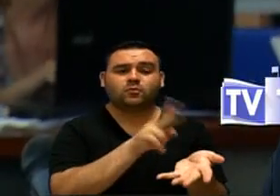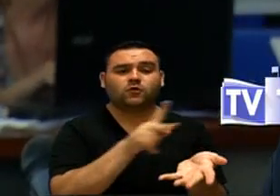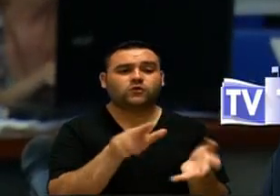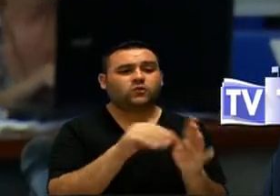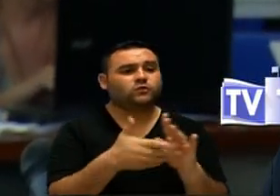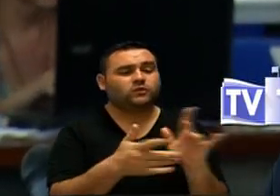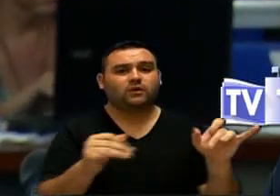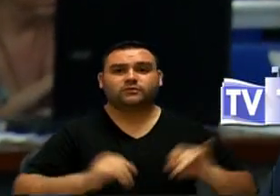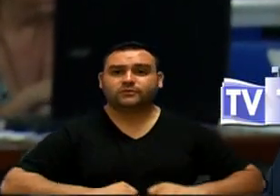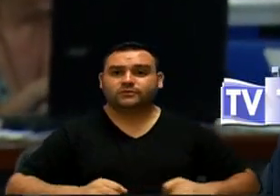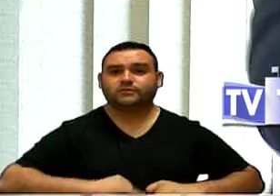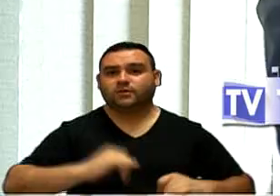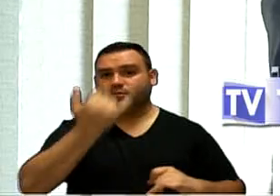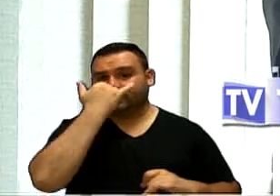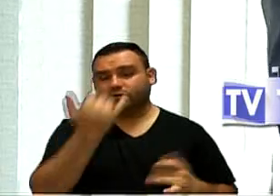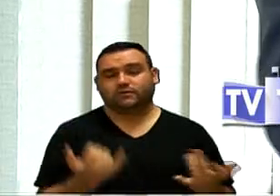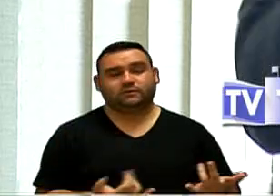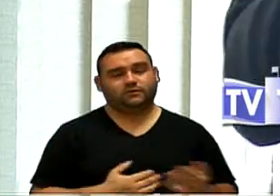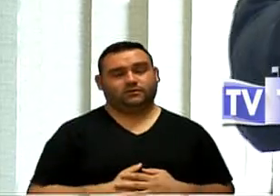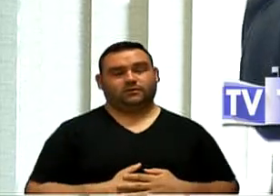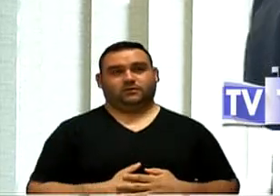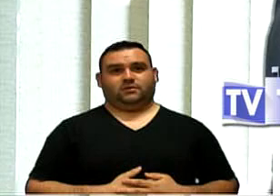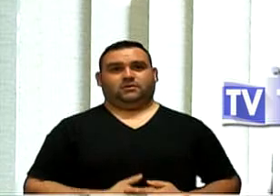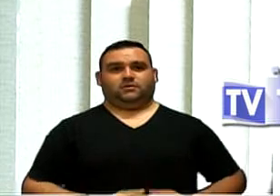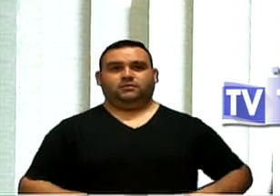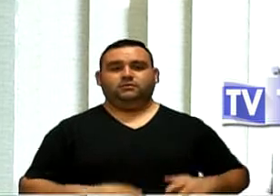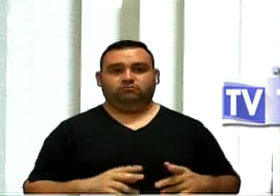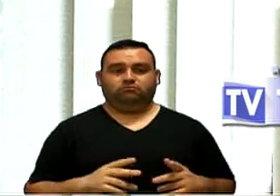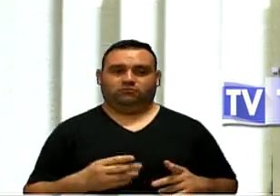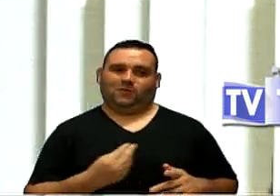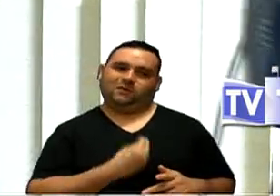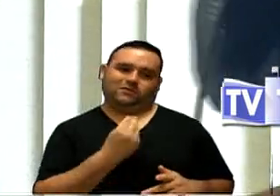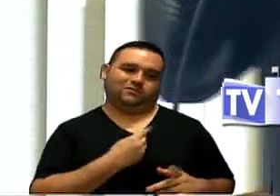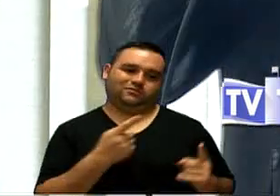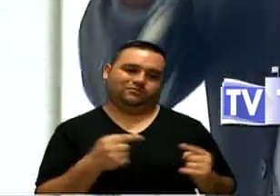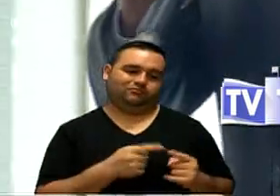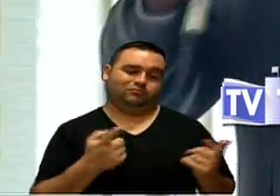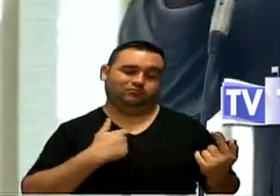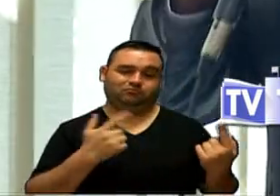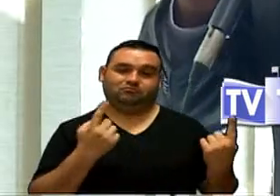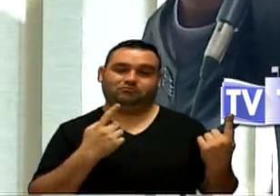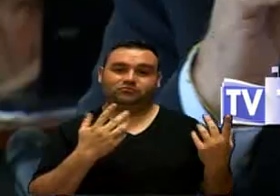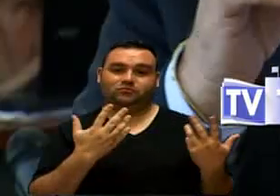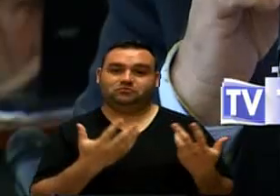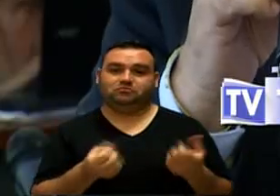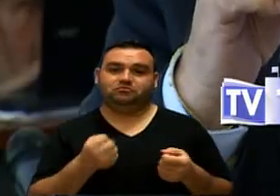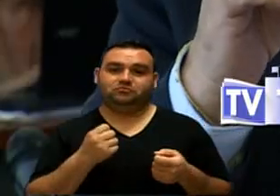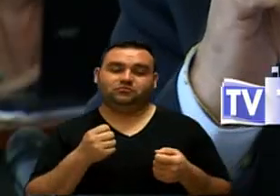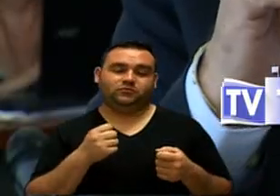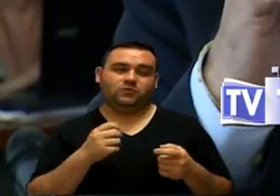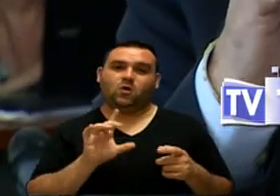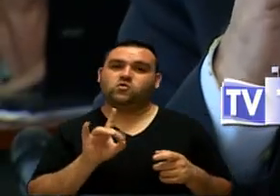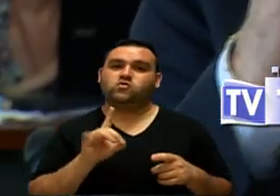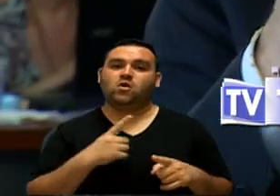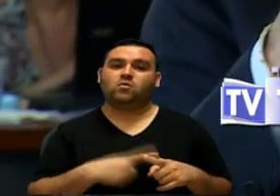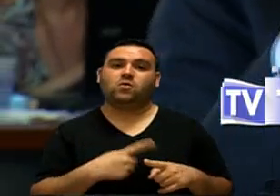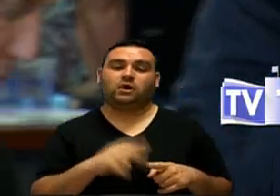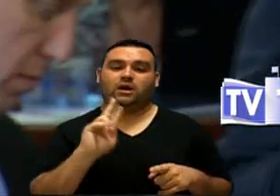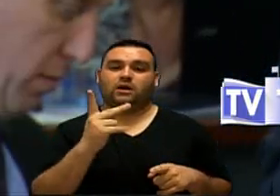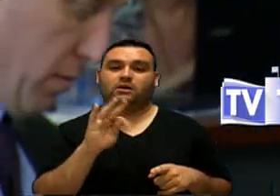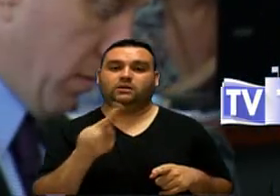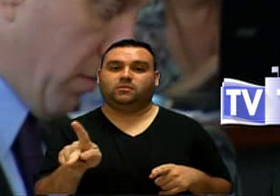professores vão sofrer. Não, tem problema, faz parte da vida. Vamos derrubar o veto, senhor presidente. Foi parte da tá vida. Tá bom, meu voto eu vou acatar simplesmente por causa do